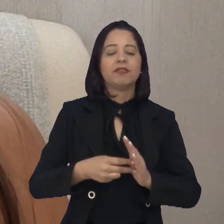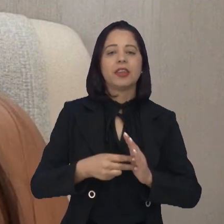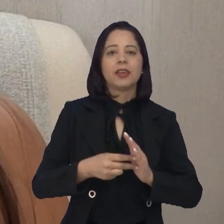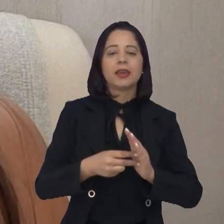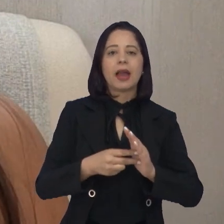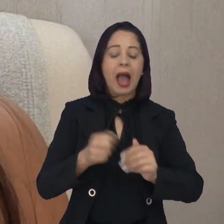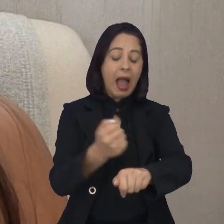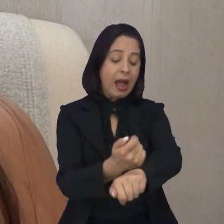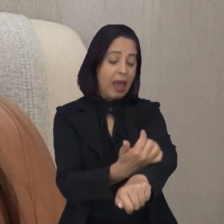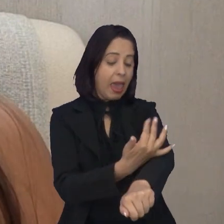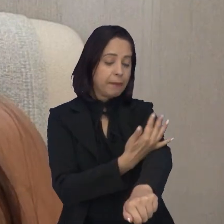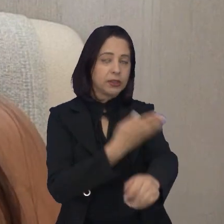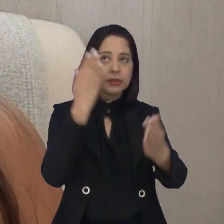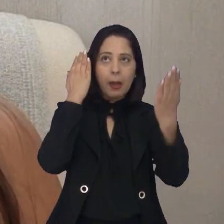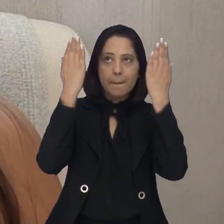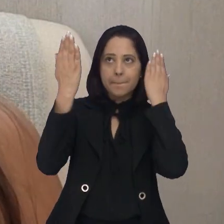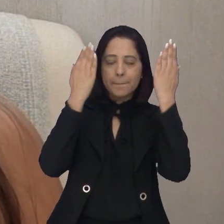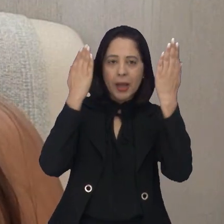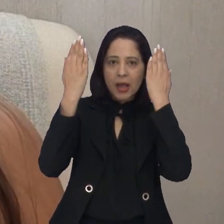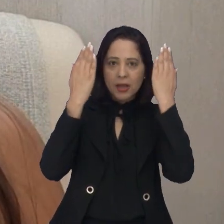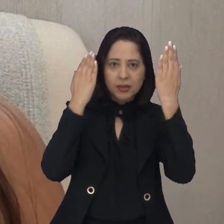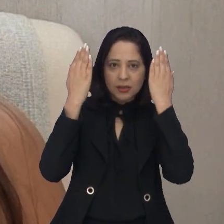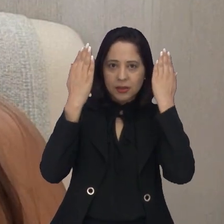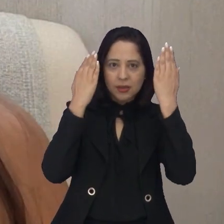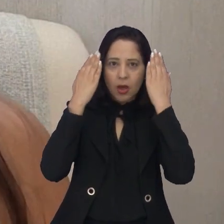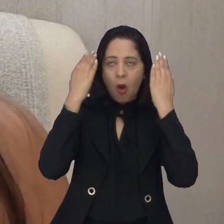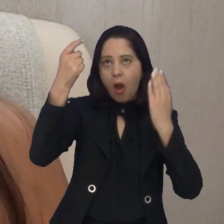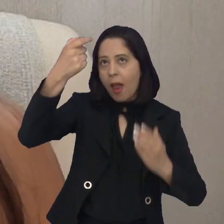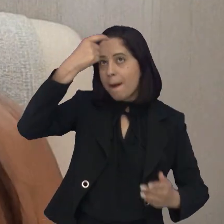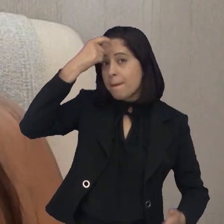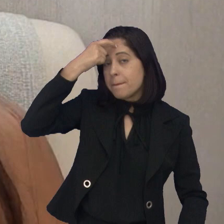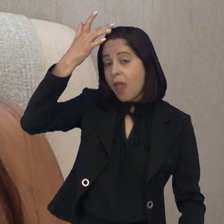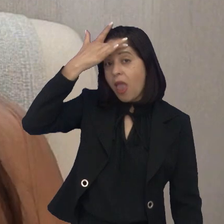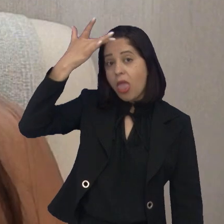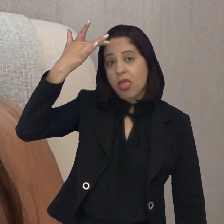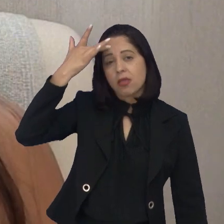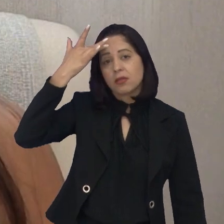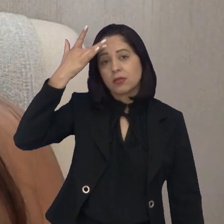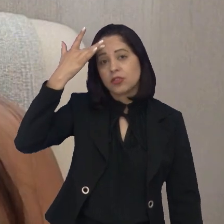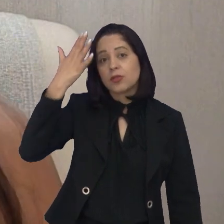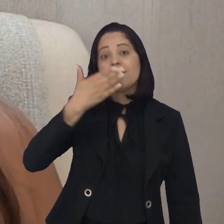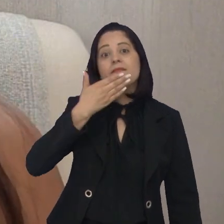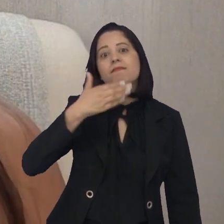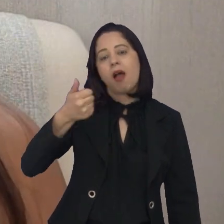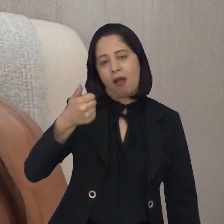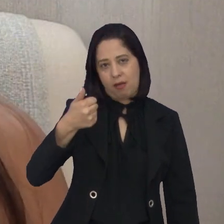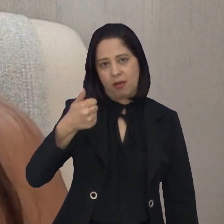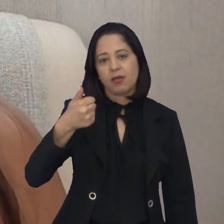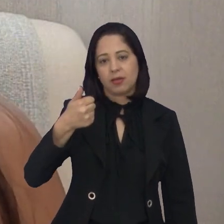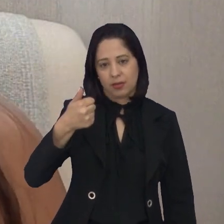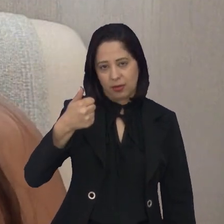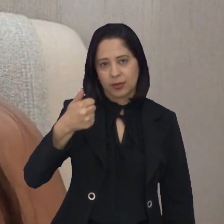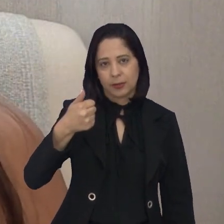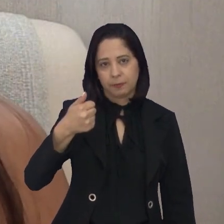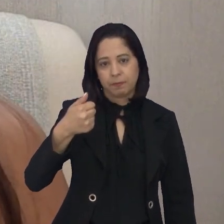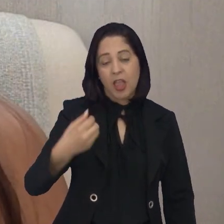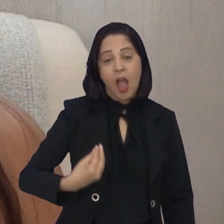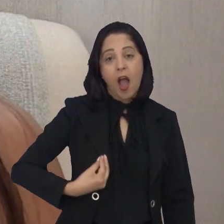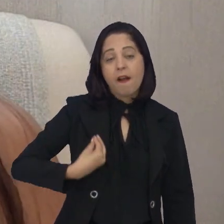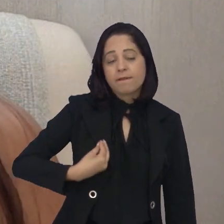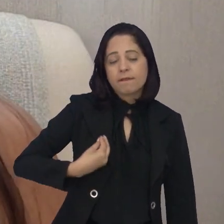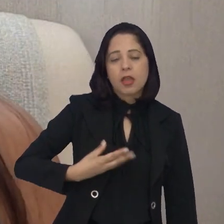E entender que a longevidade, ela tem a ver, além dos hábitos, mas também dos estímulos que se